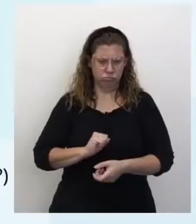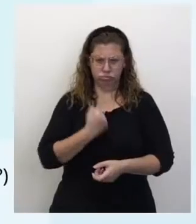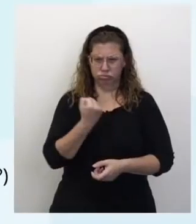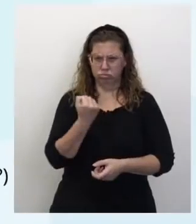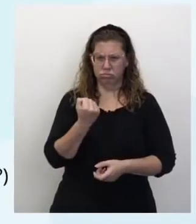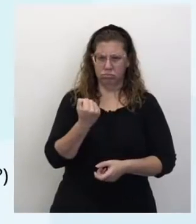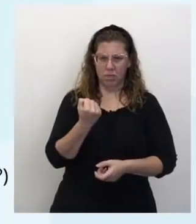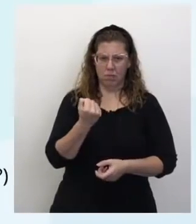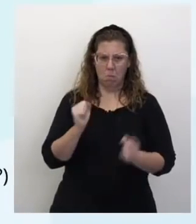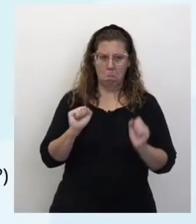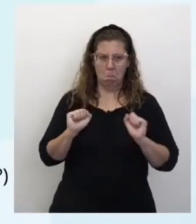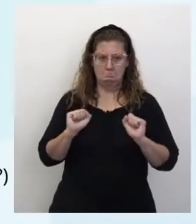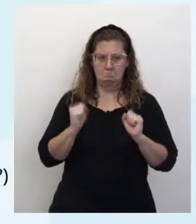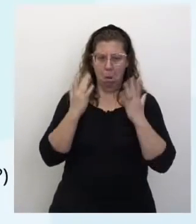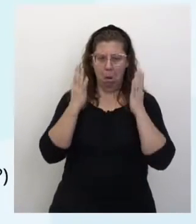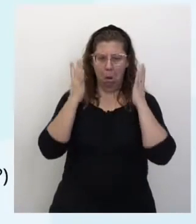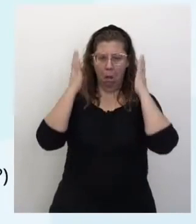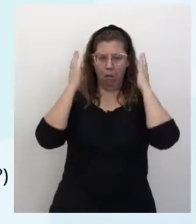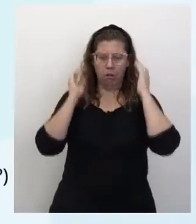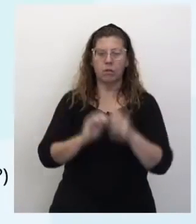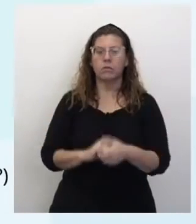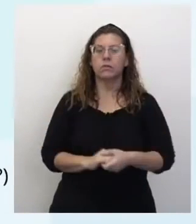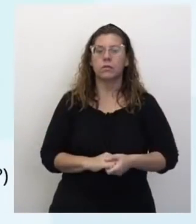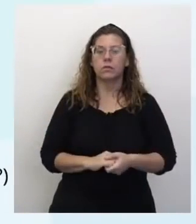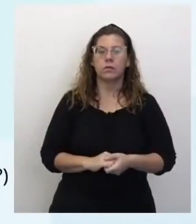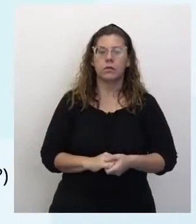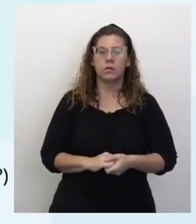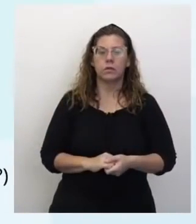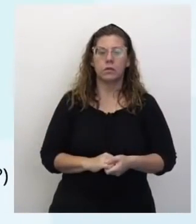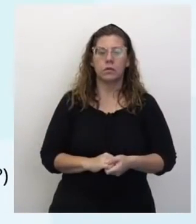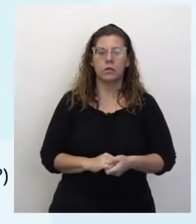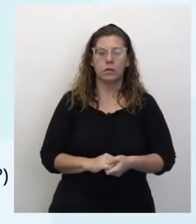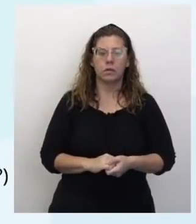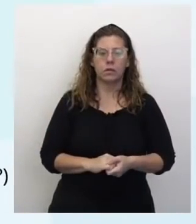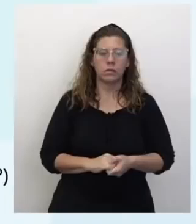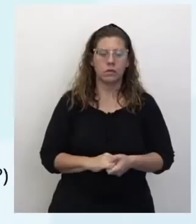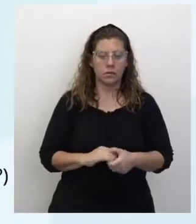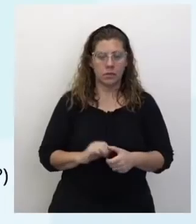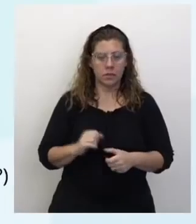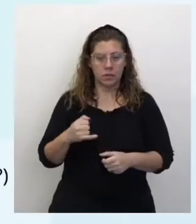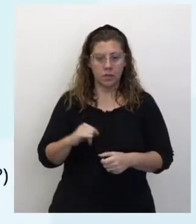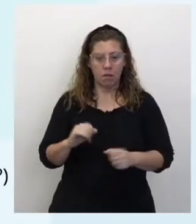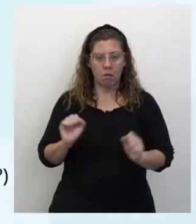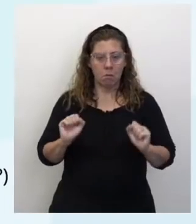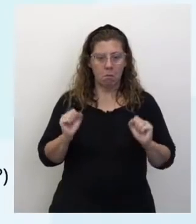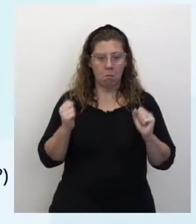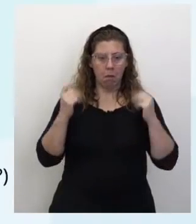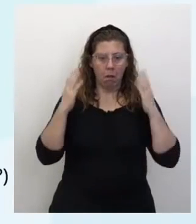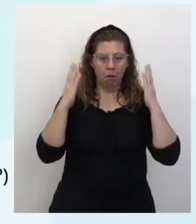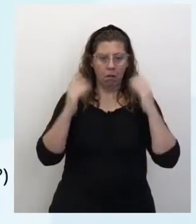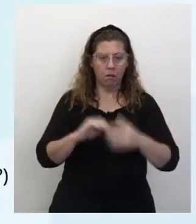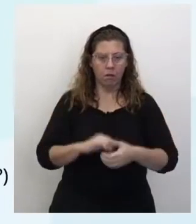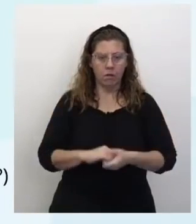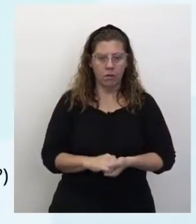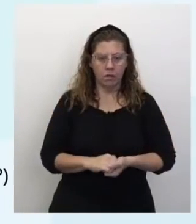esse aqui, que é o mais famosinho também. Geralmente quando alguém te... deixa com raiva mesmo. Então quando eu recebi isso aí, porque o povo tava com raiva de